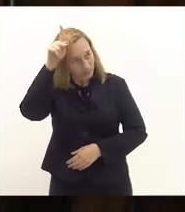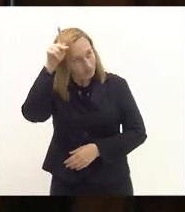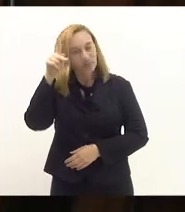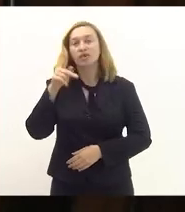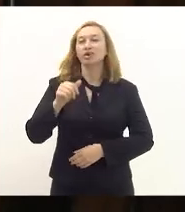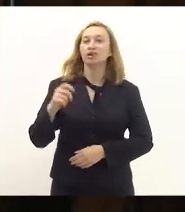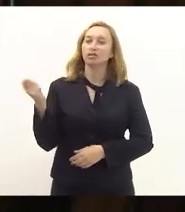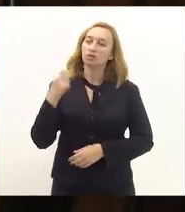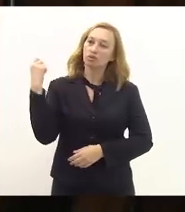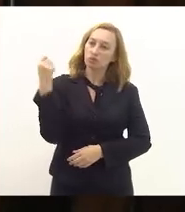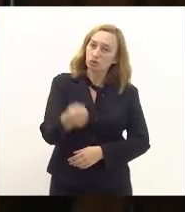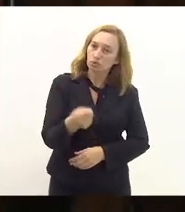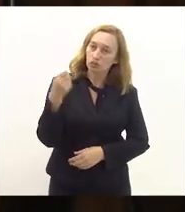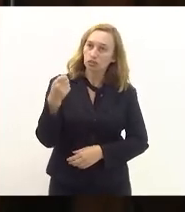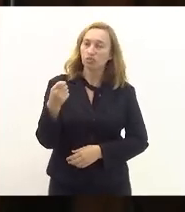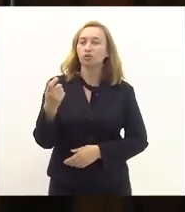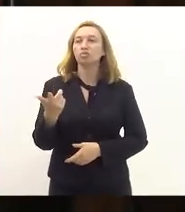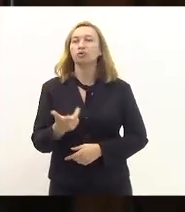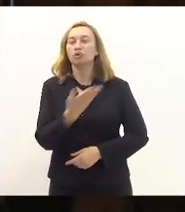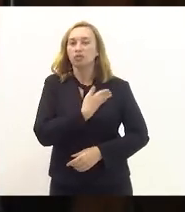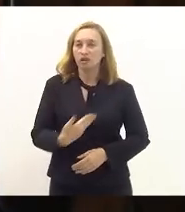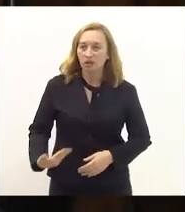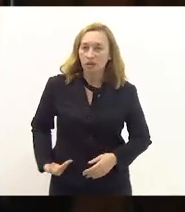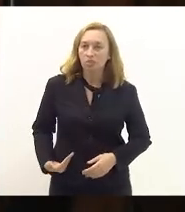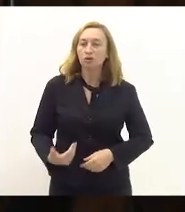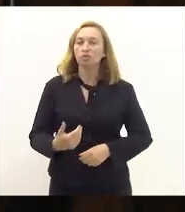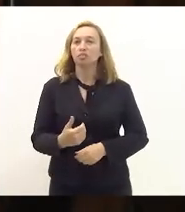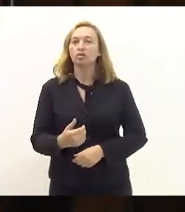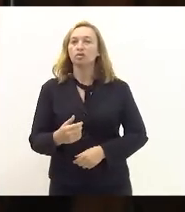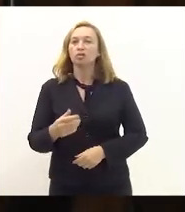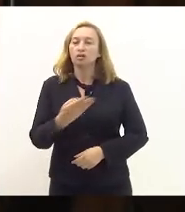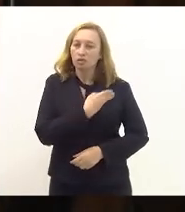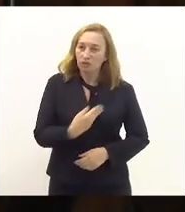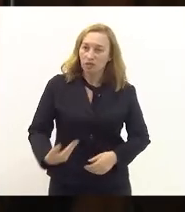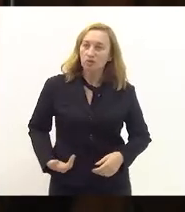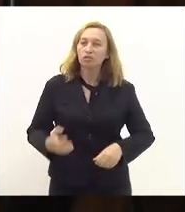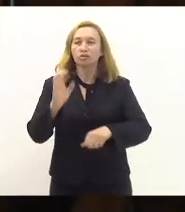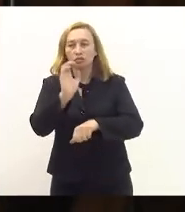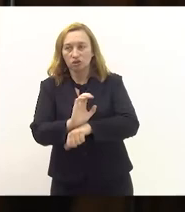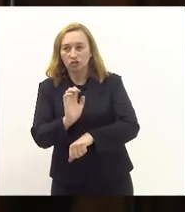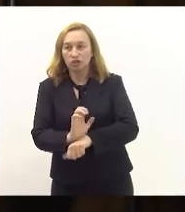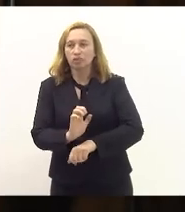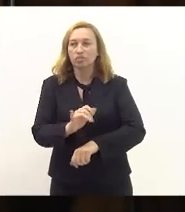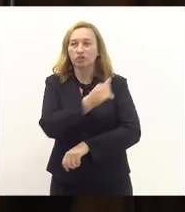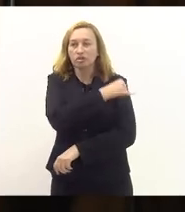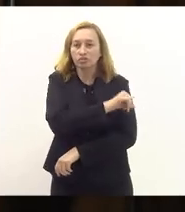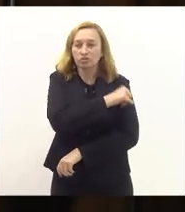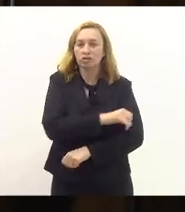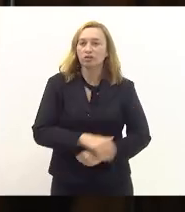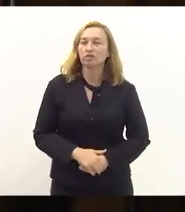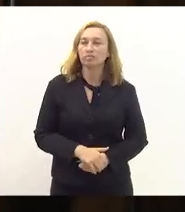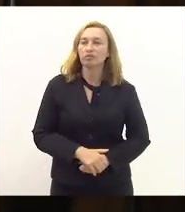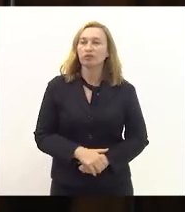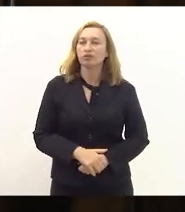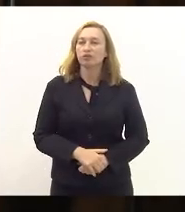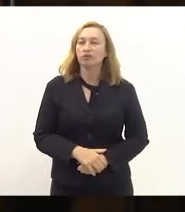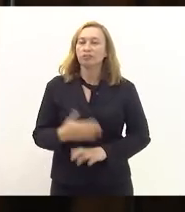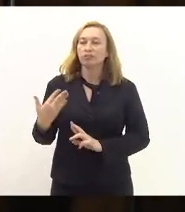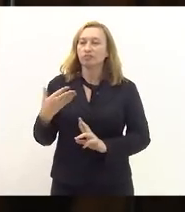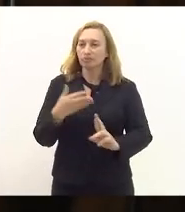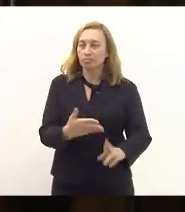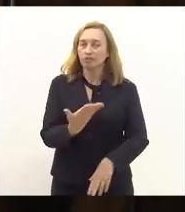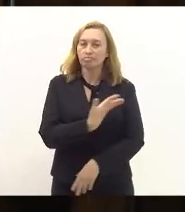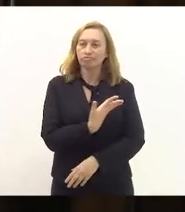Alegre, governador do Rio Grande do Sul e governador do Rio de Janeiro. E aqui eu faço referência,